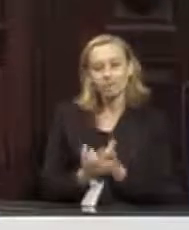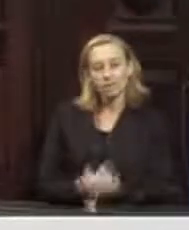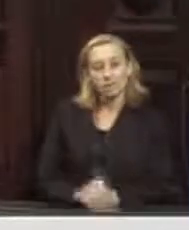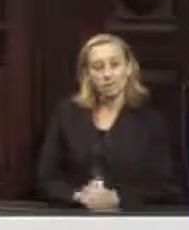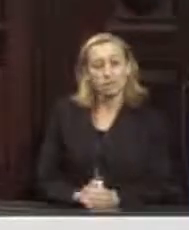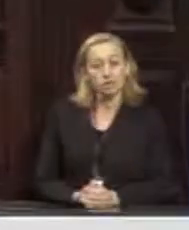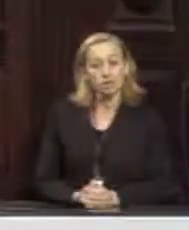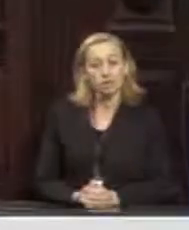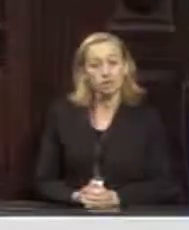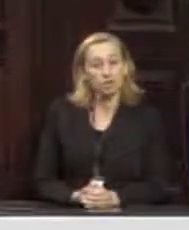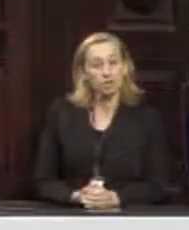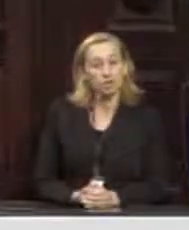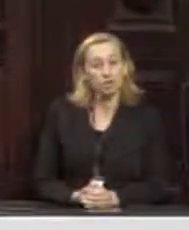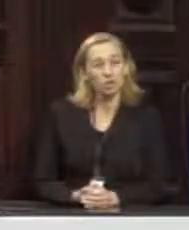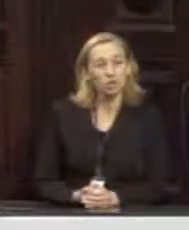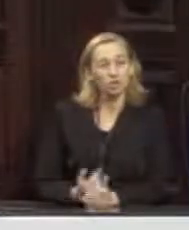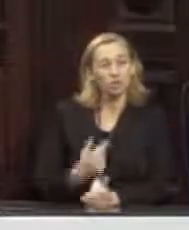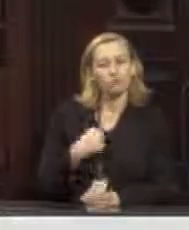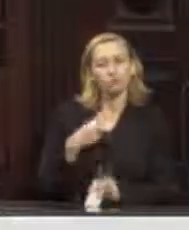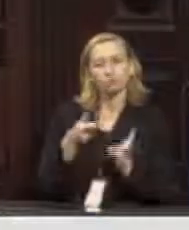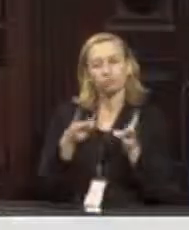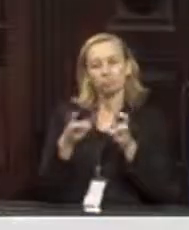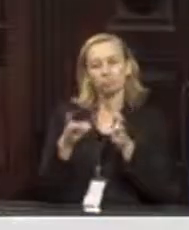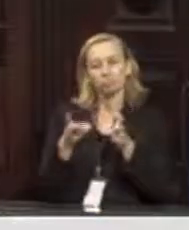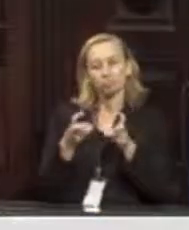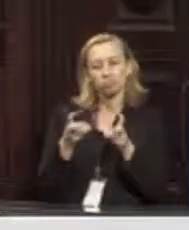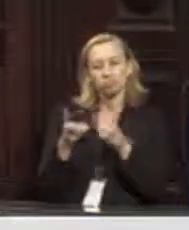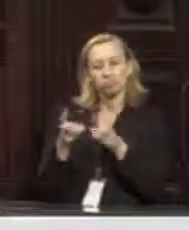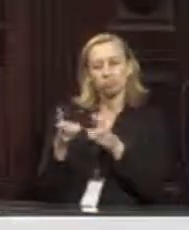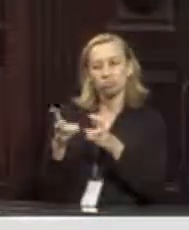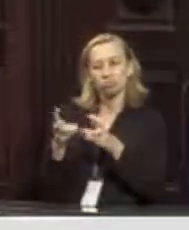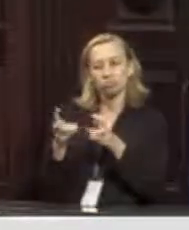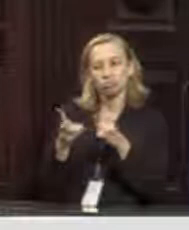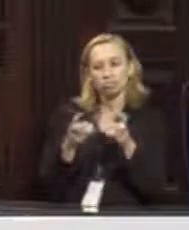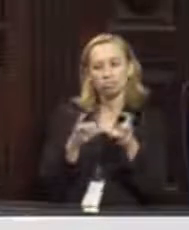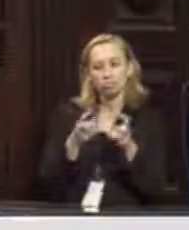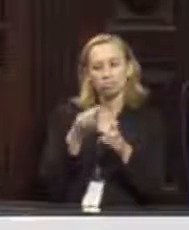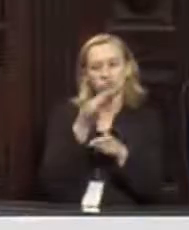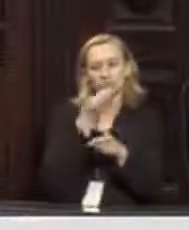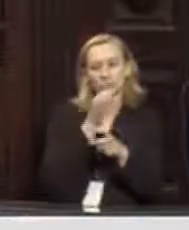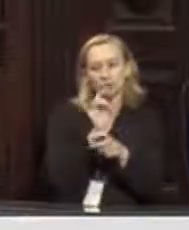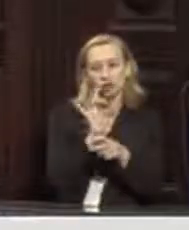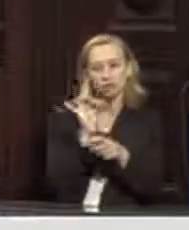aqui eu fico observando as intervenções